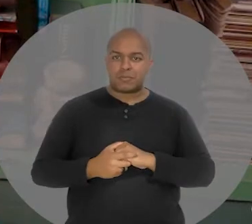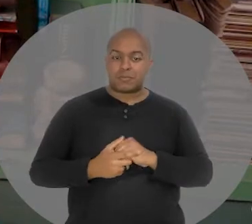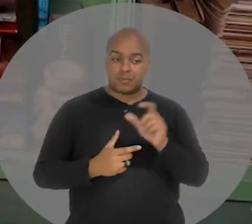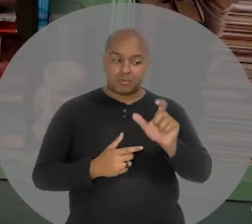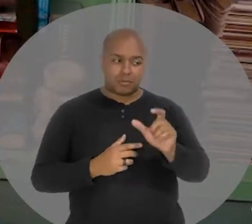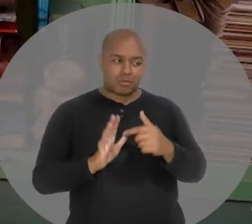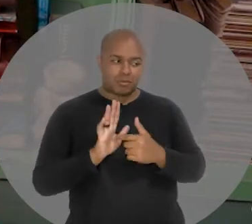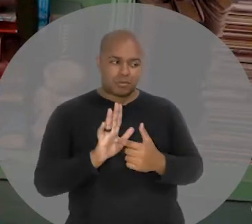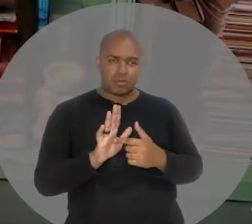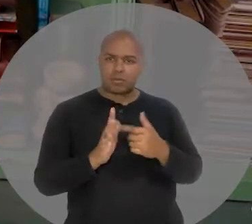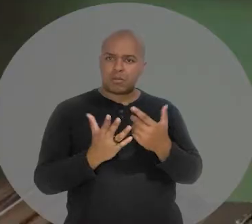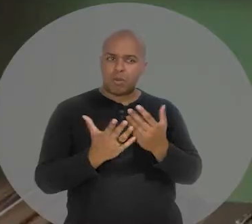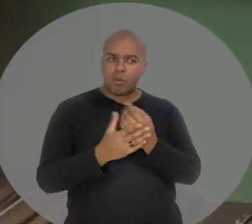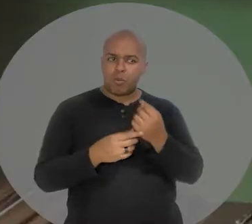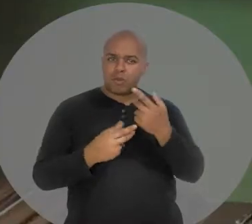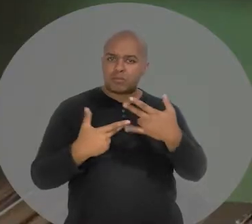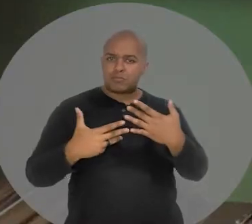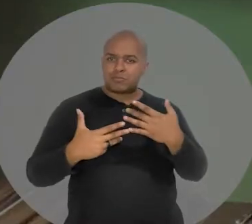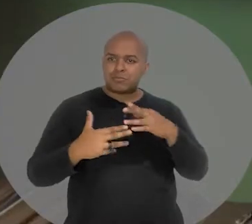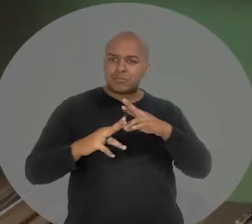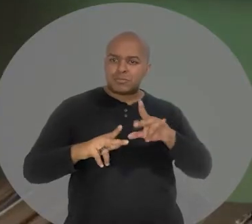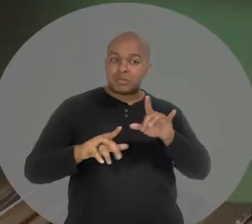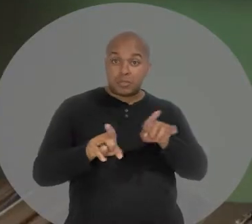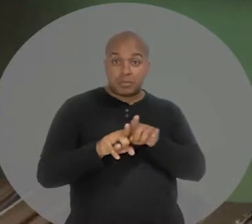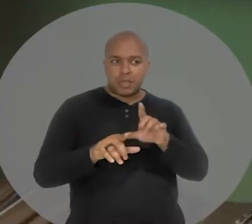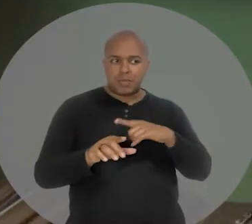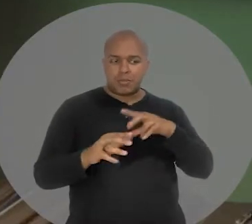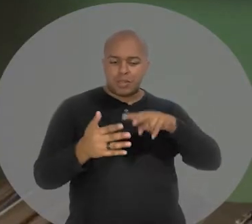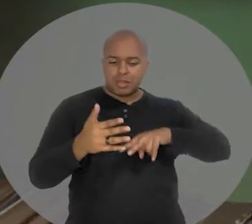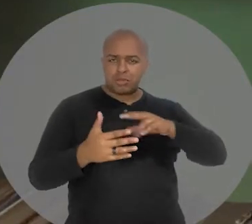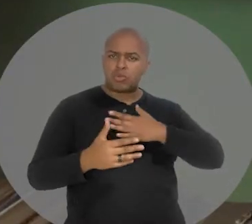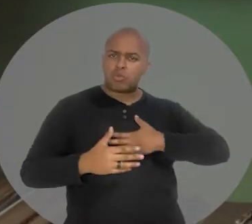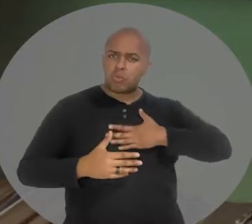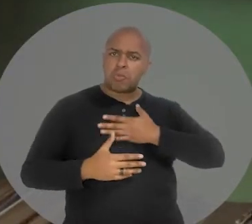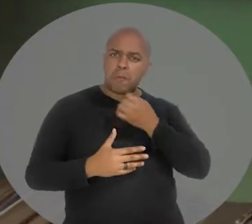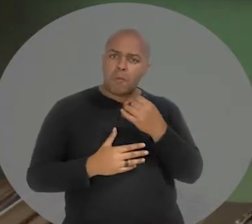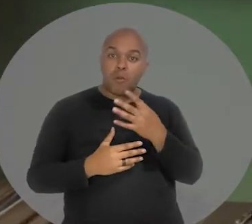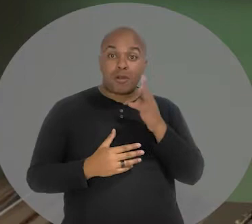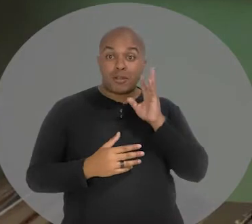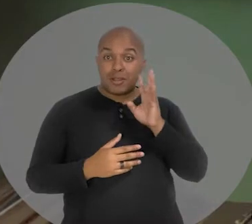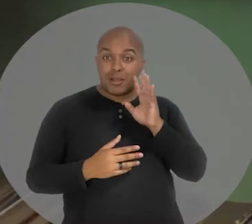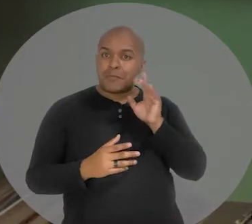arquetípico, vamos dizer assim, além de uma leitura muito gostosa e prazerosa e